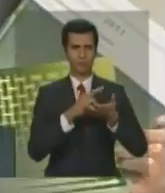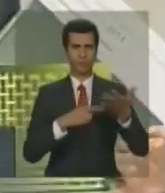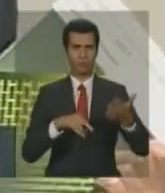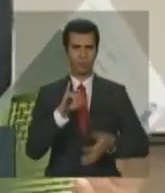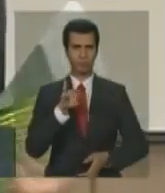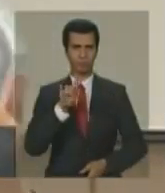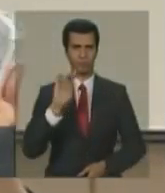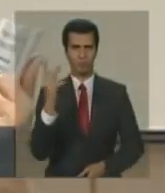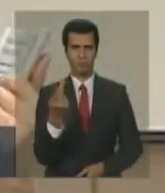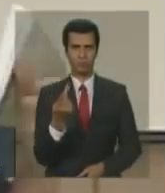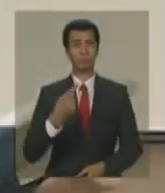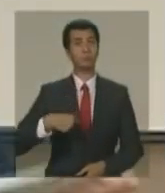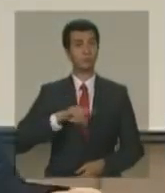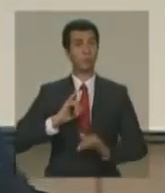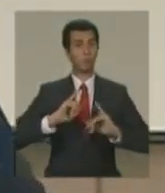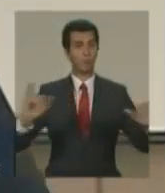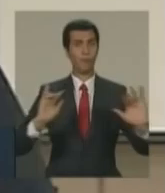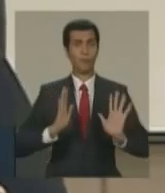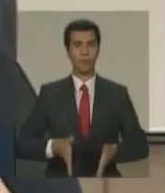que o PNUD acabou de divulgar.